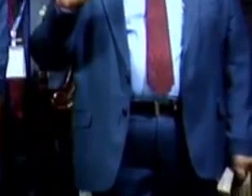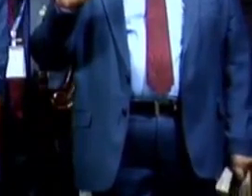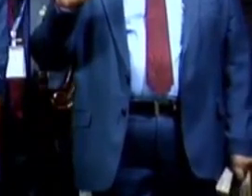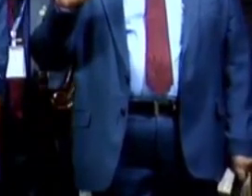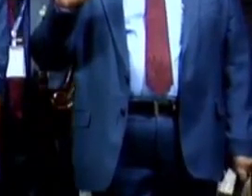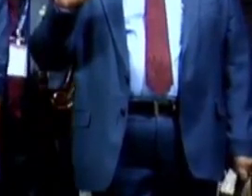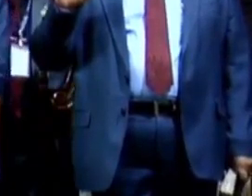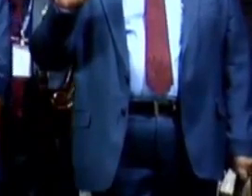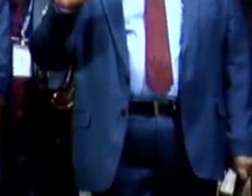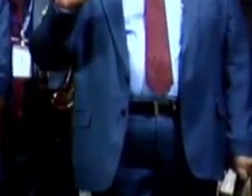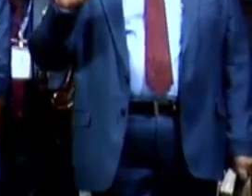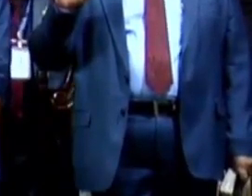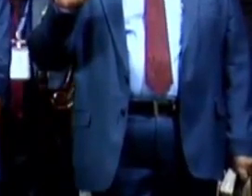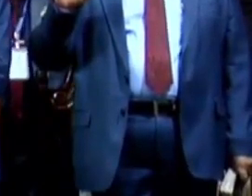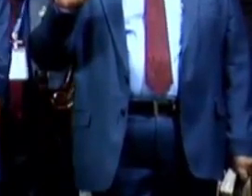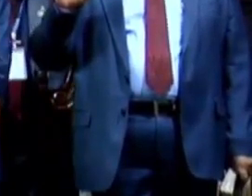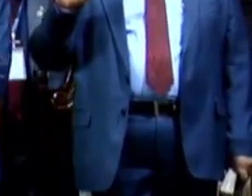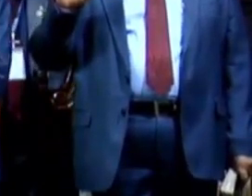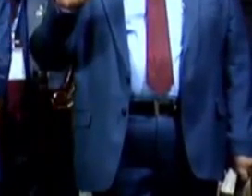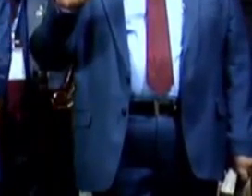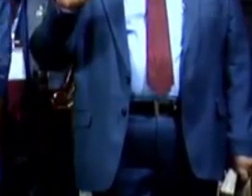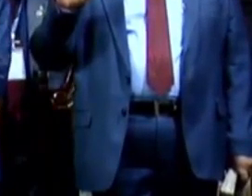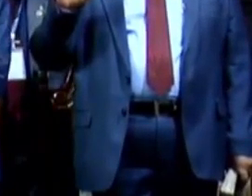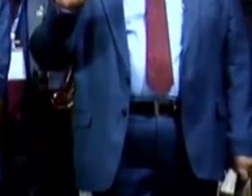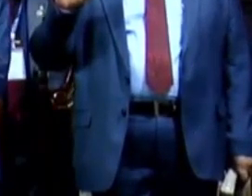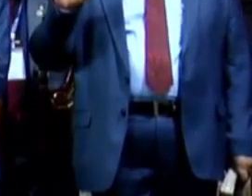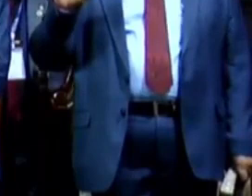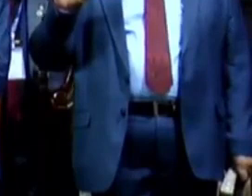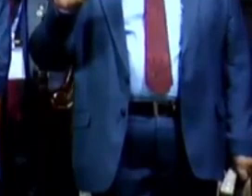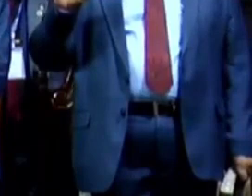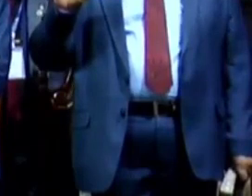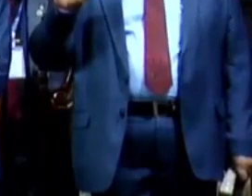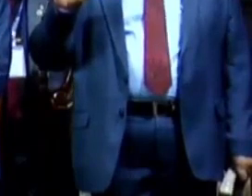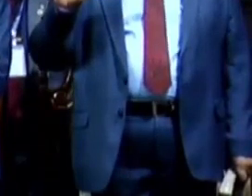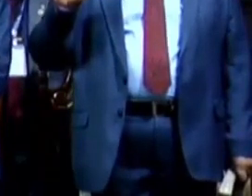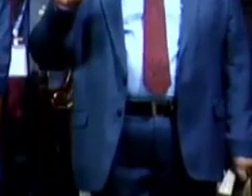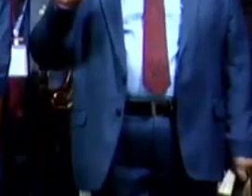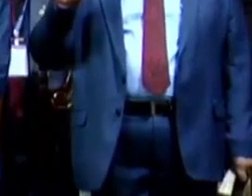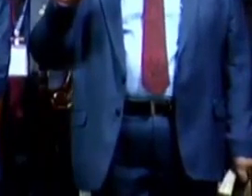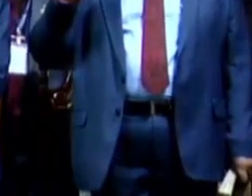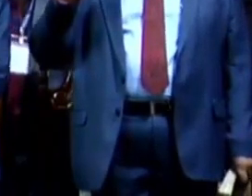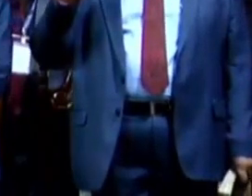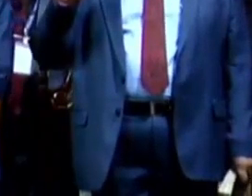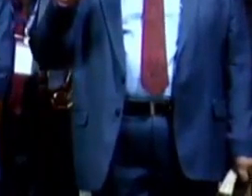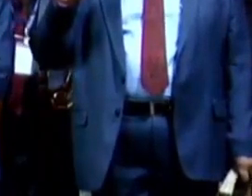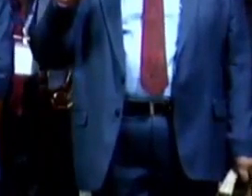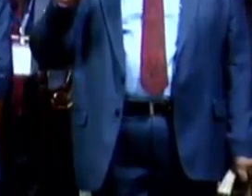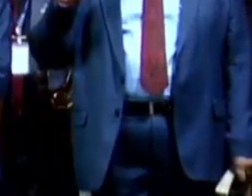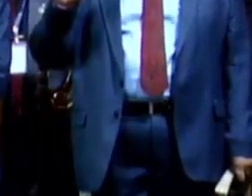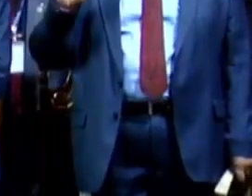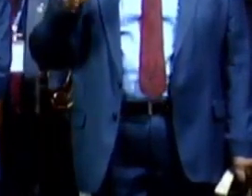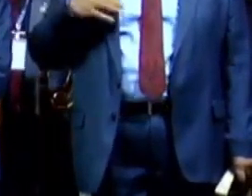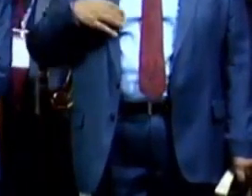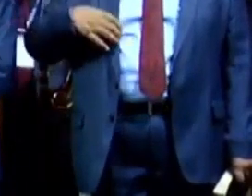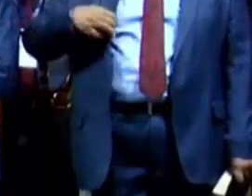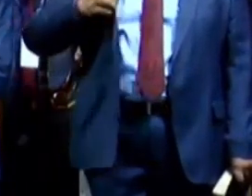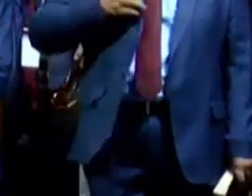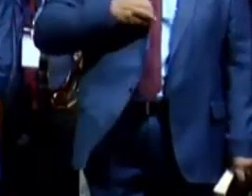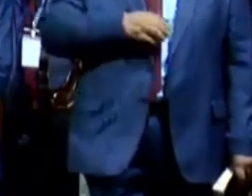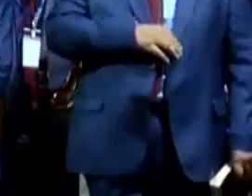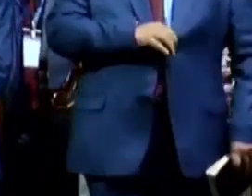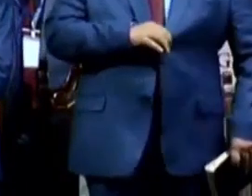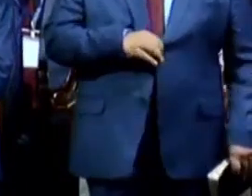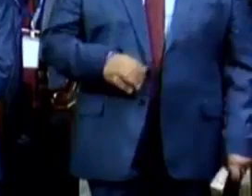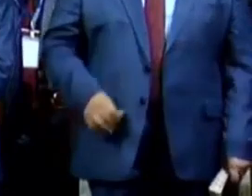lugar. Eu sei que há mais alguém aqui para o Senhor. Onde está a terceira